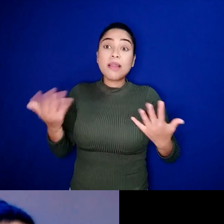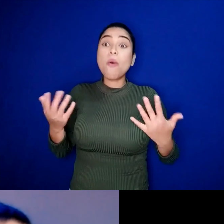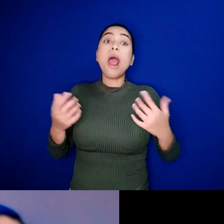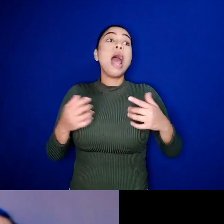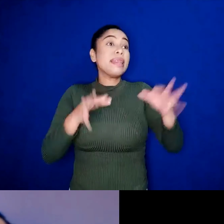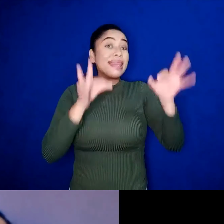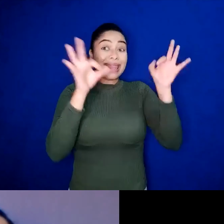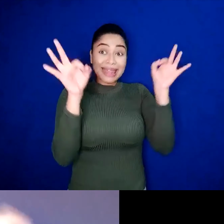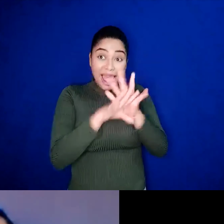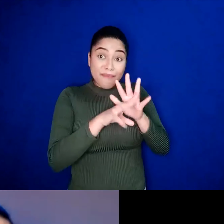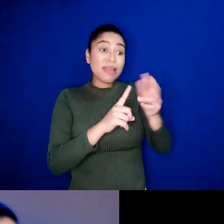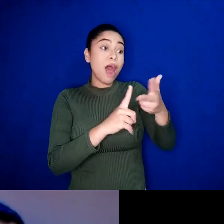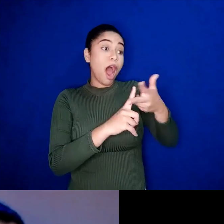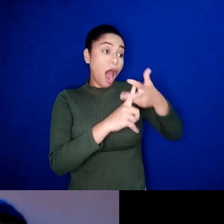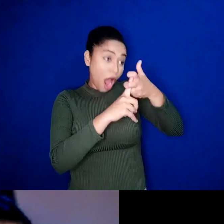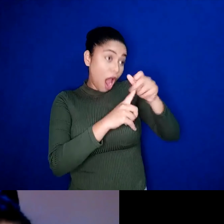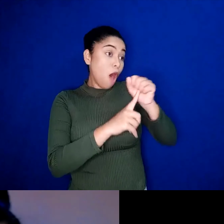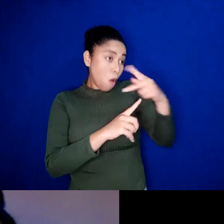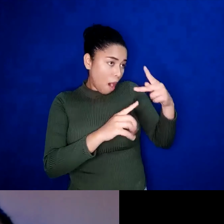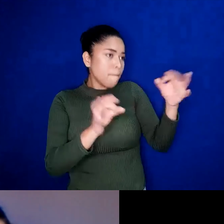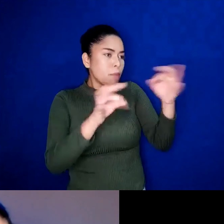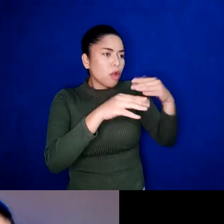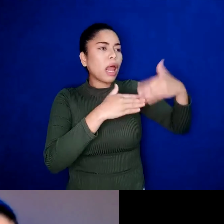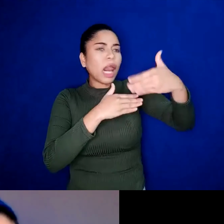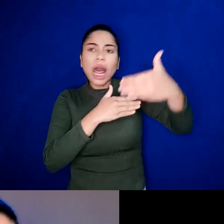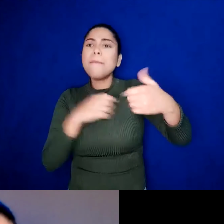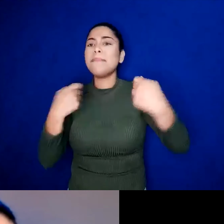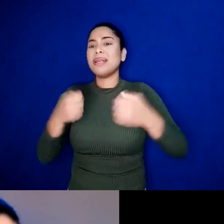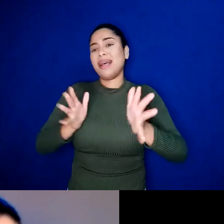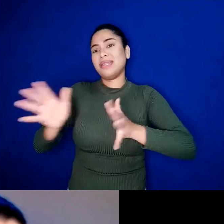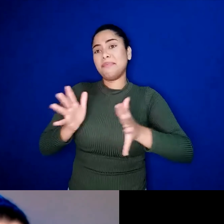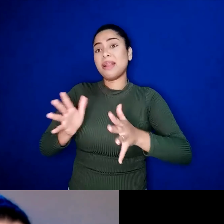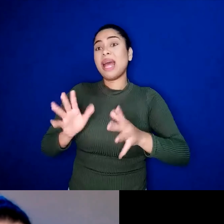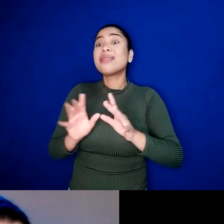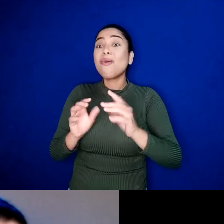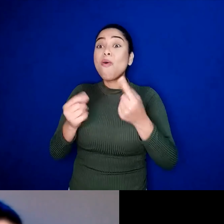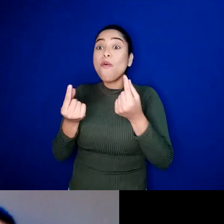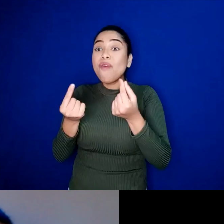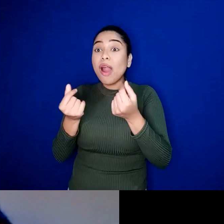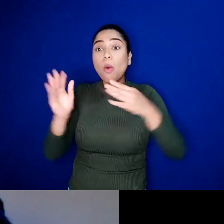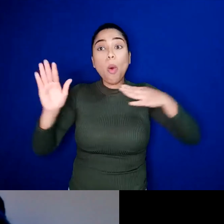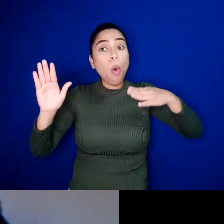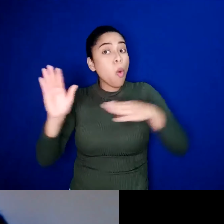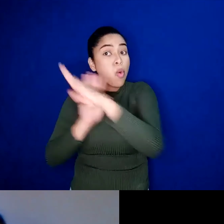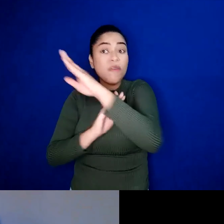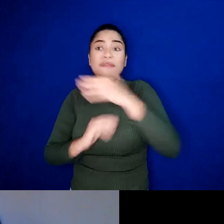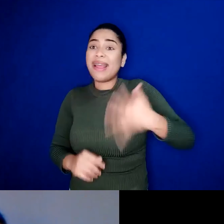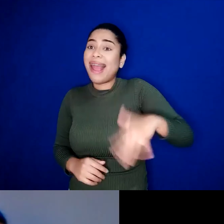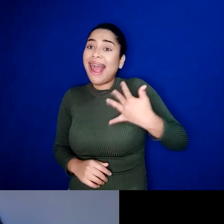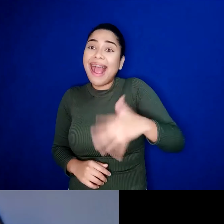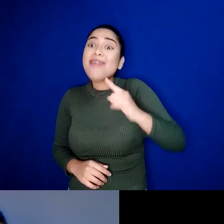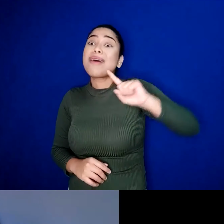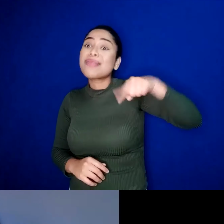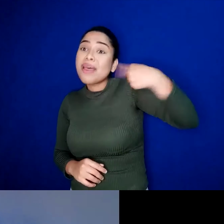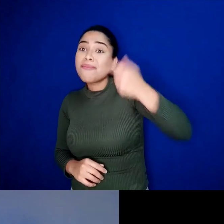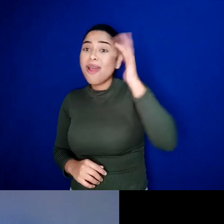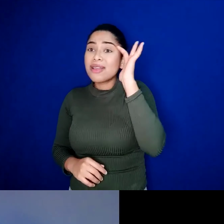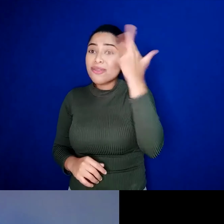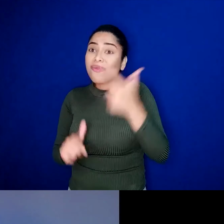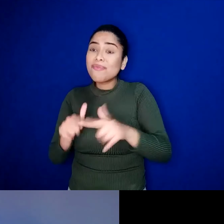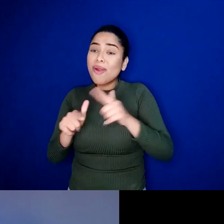perdendo mais tempo enfim eu exclui aqui muitos elementos é mas para acho que era para trazer um